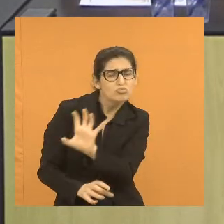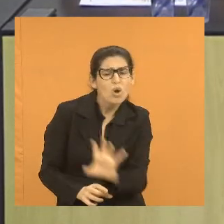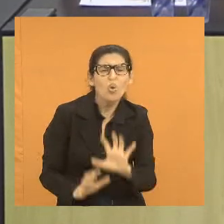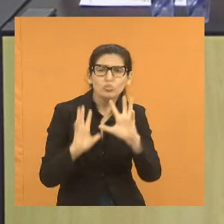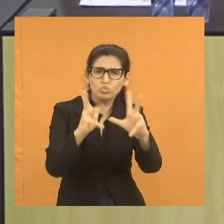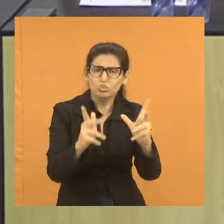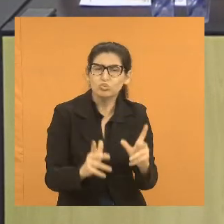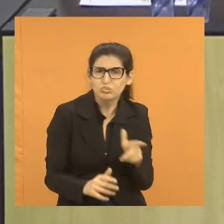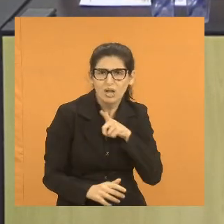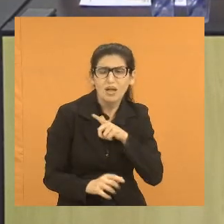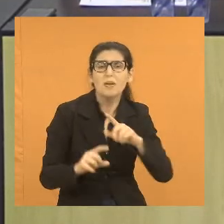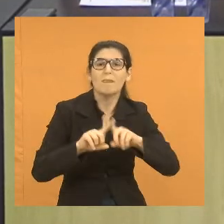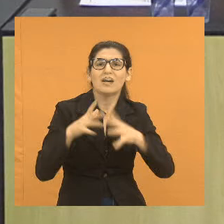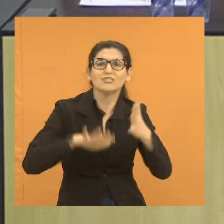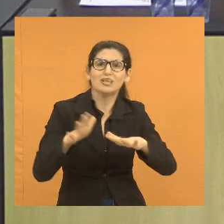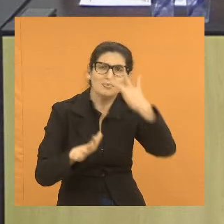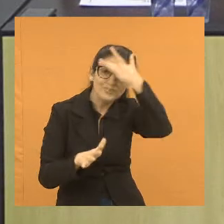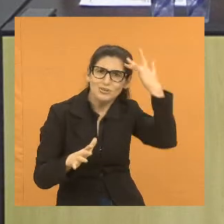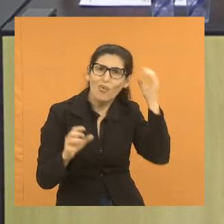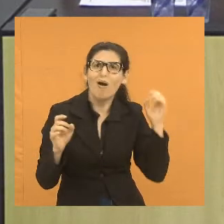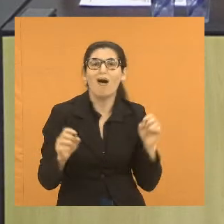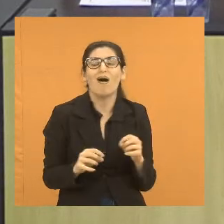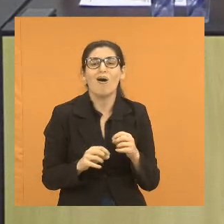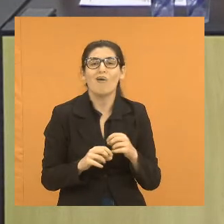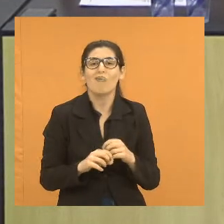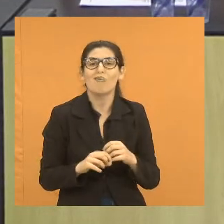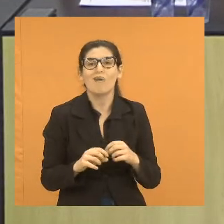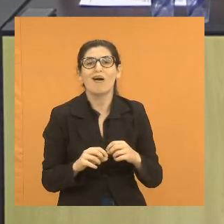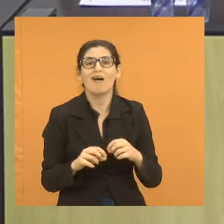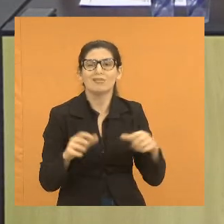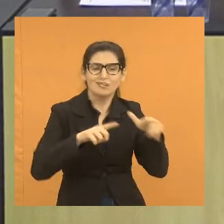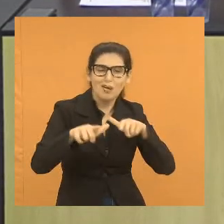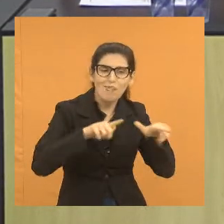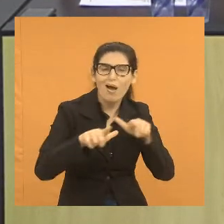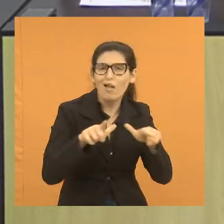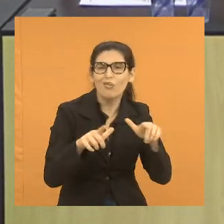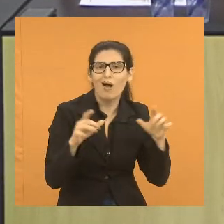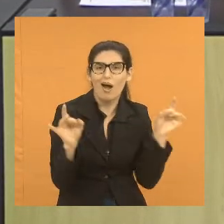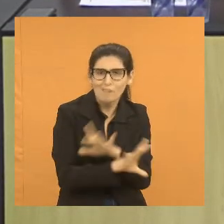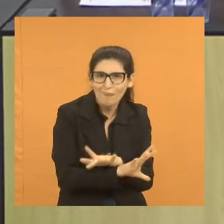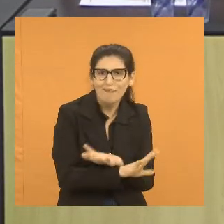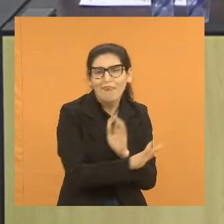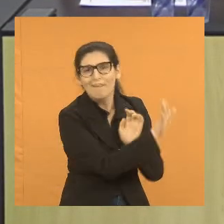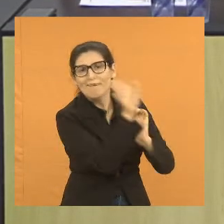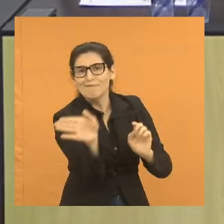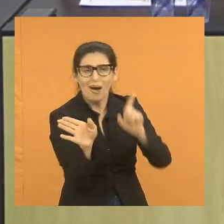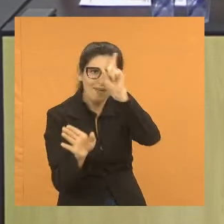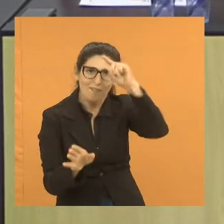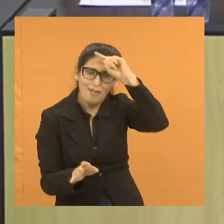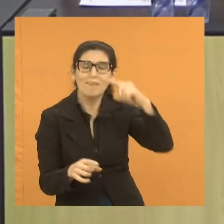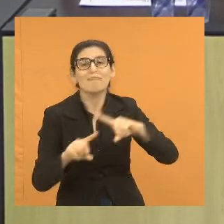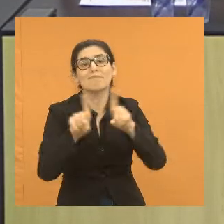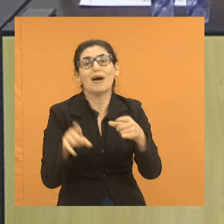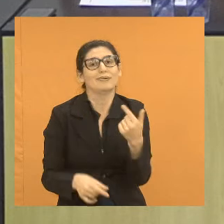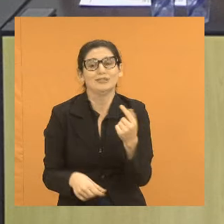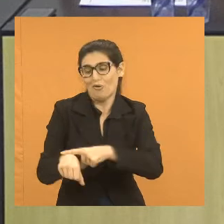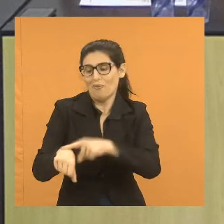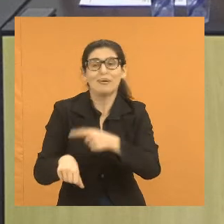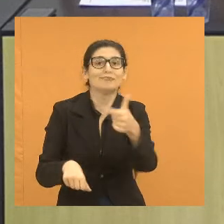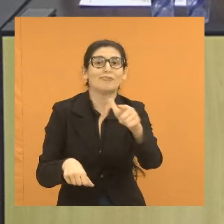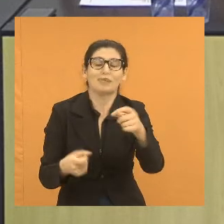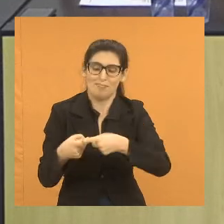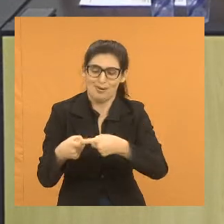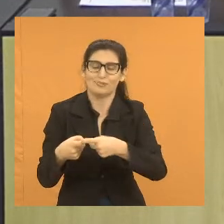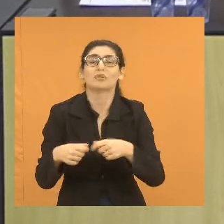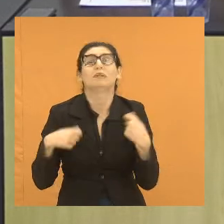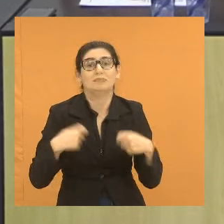vezes, o pessoal vem do serviço, então não vai procurar a unidade, chega lá, não vai ter médico. Então, tem que procurar o pronto-socorro. Então, por